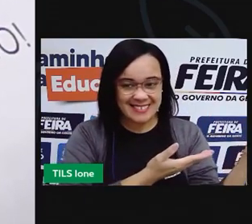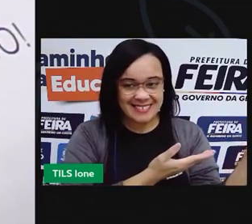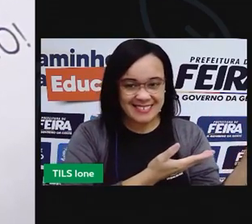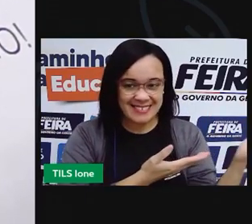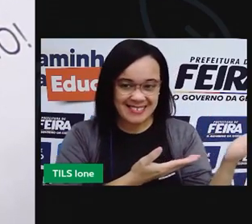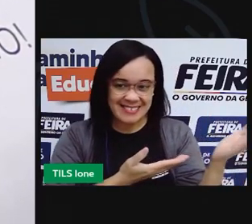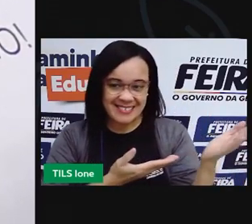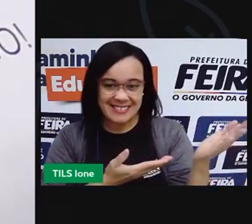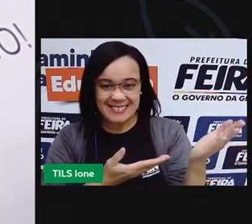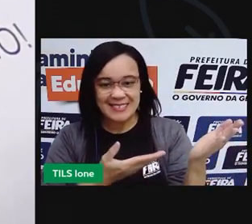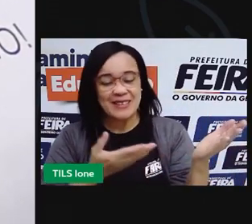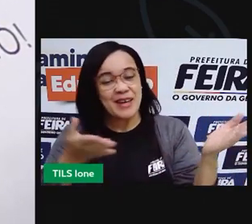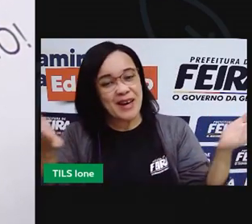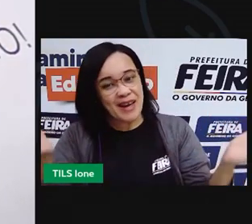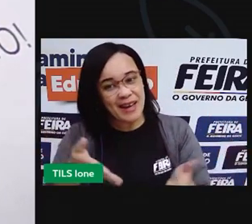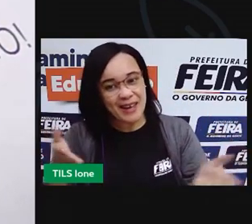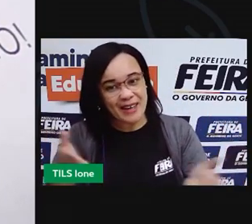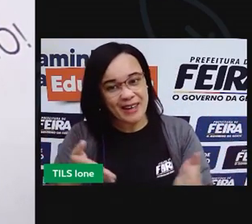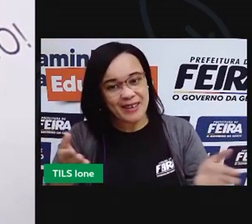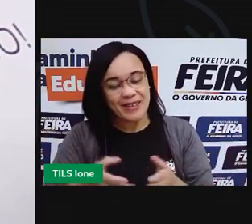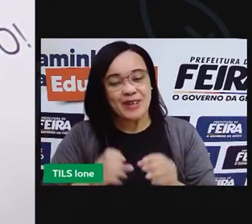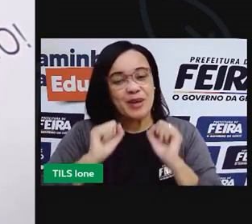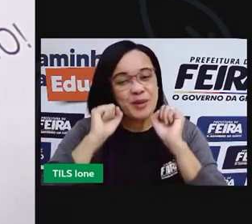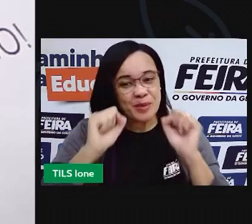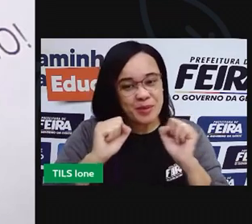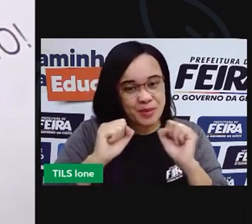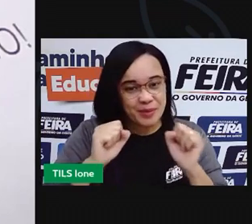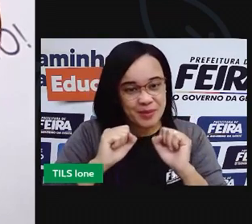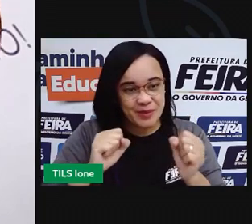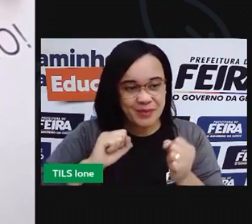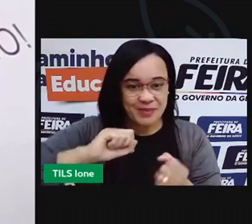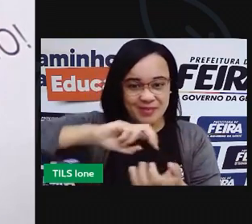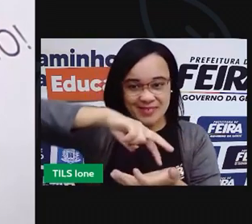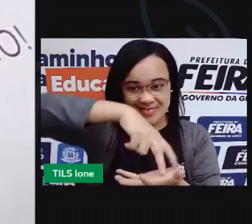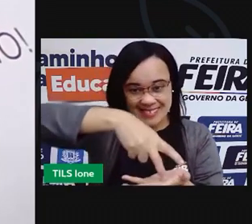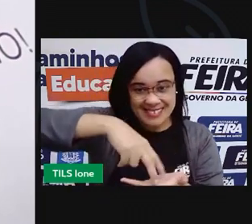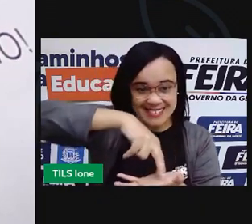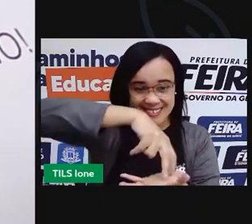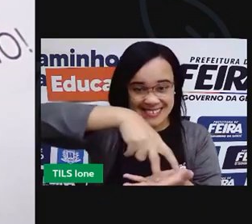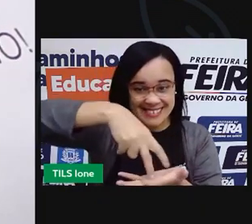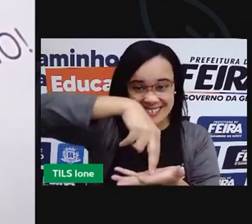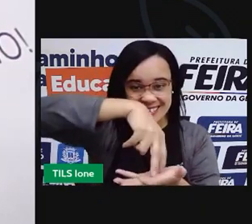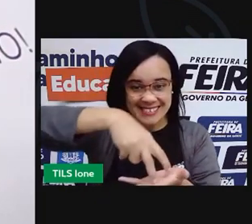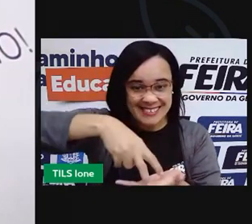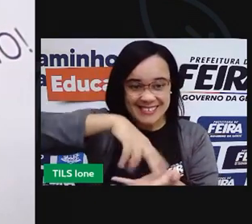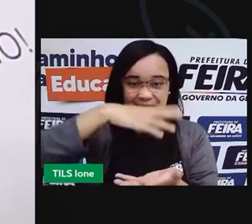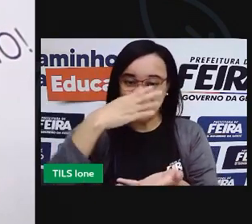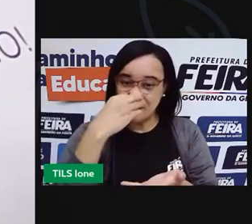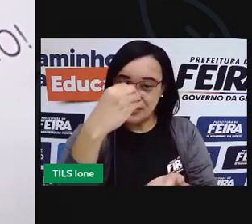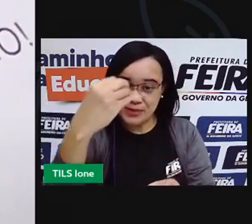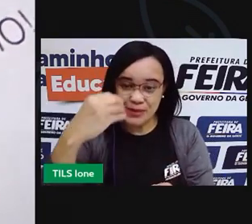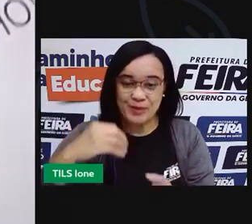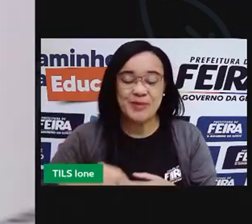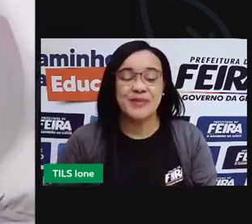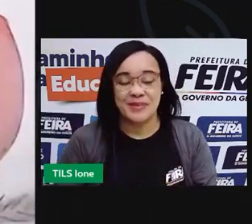Agora podemos fazê-lo se equilibrar em um banquinho.